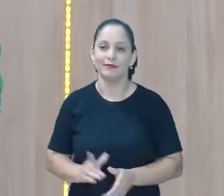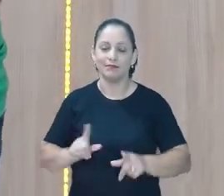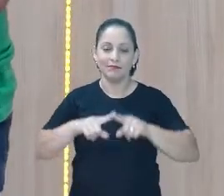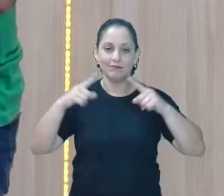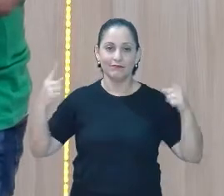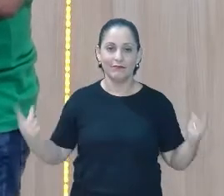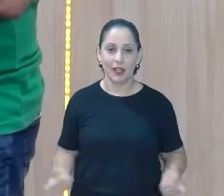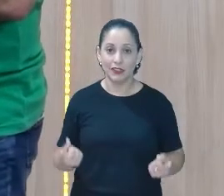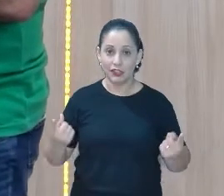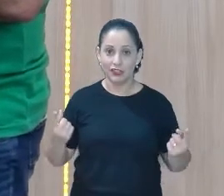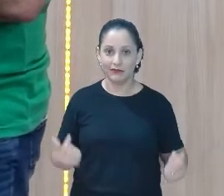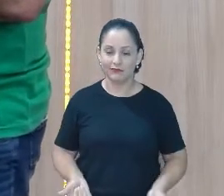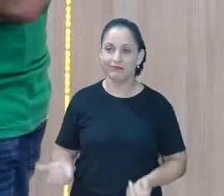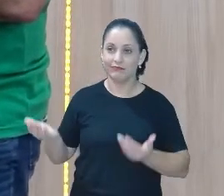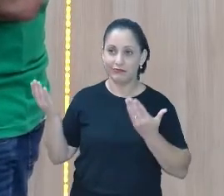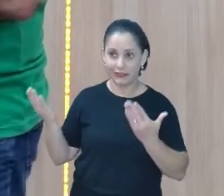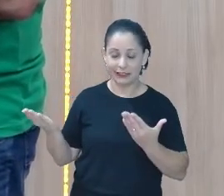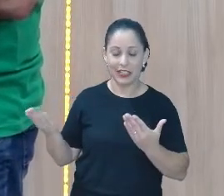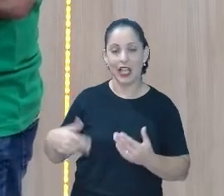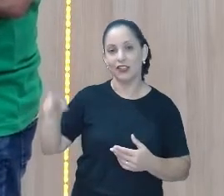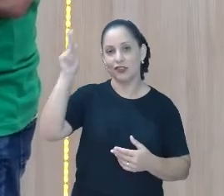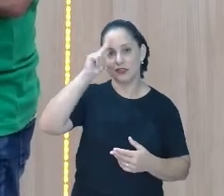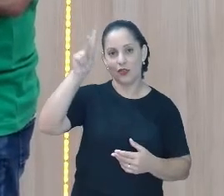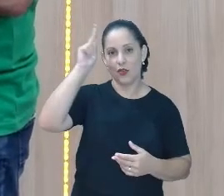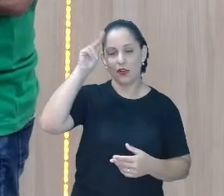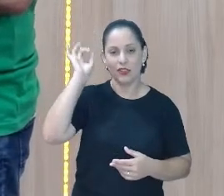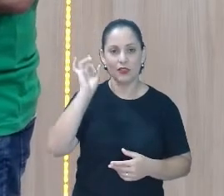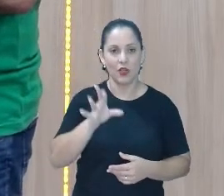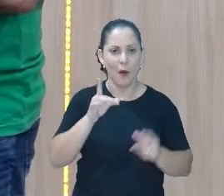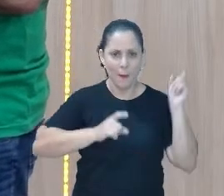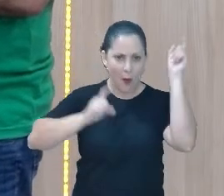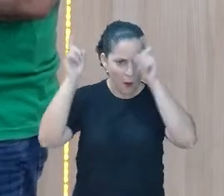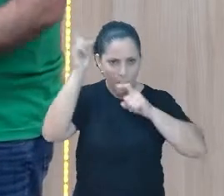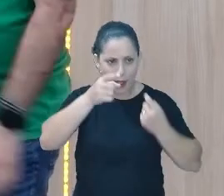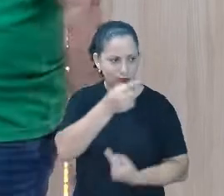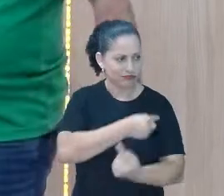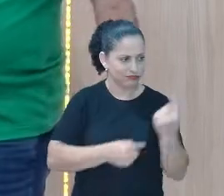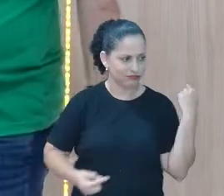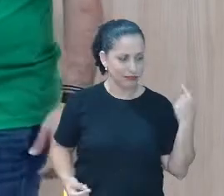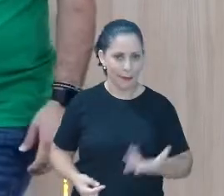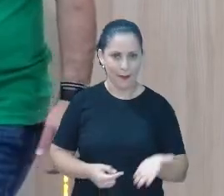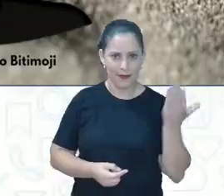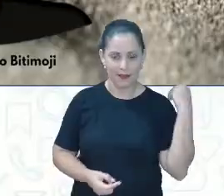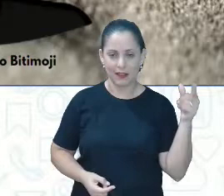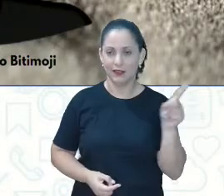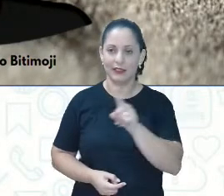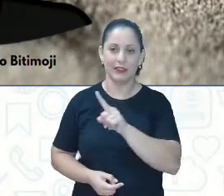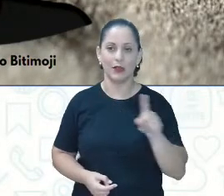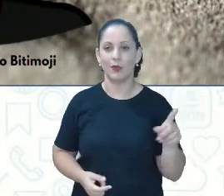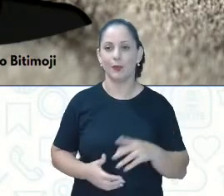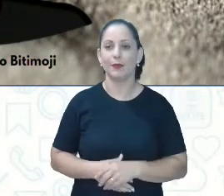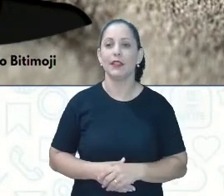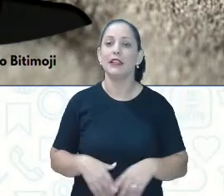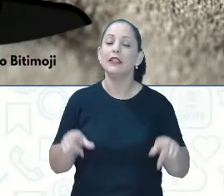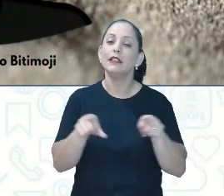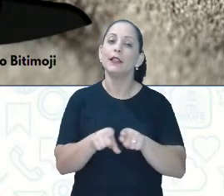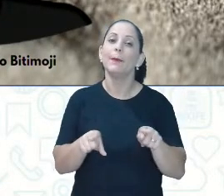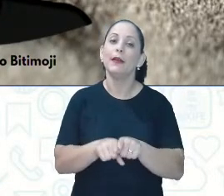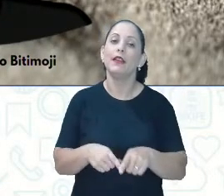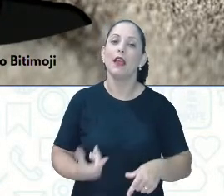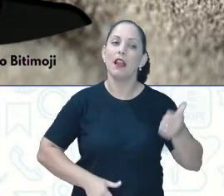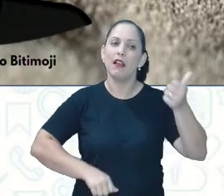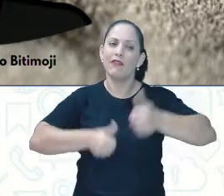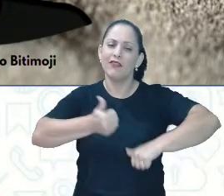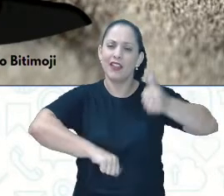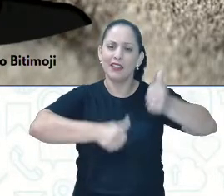sentido, a história, né, não se preocupa só com o passado. Veja, a história analisa as diversas relações